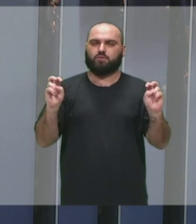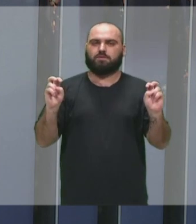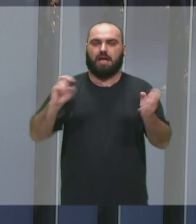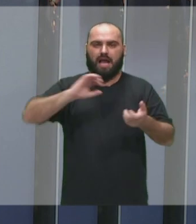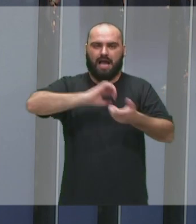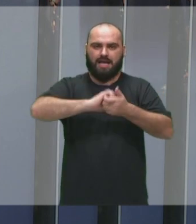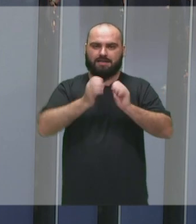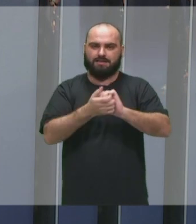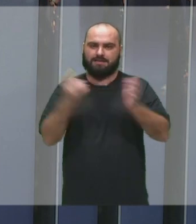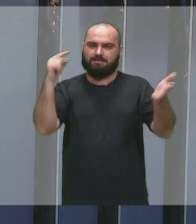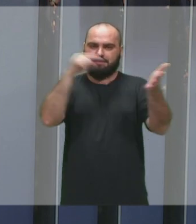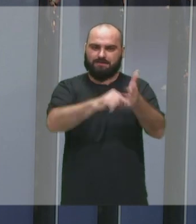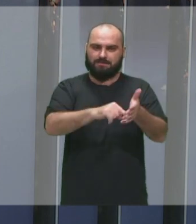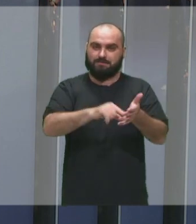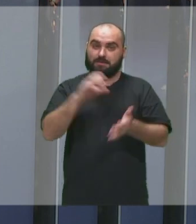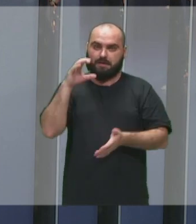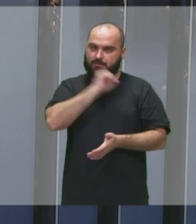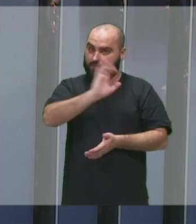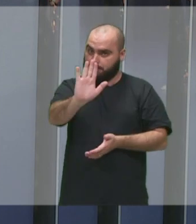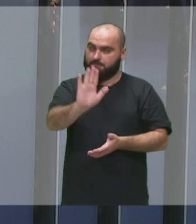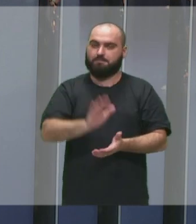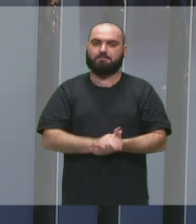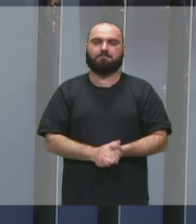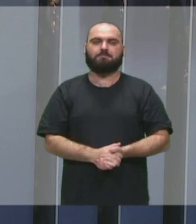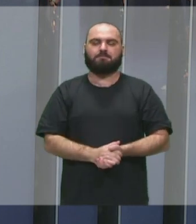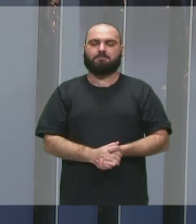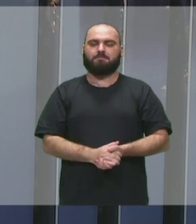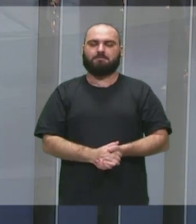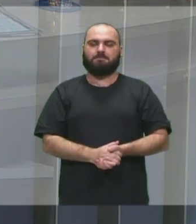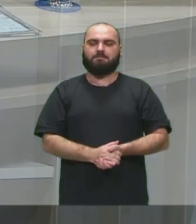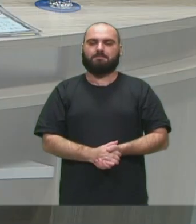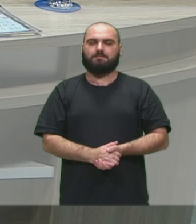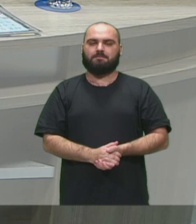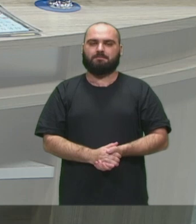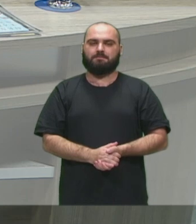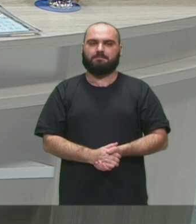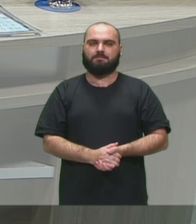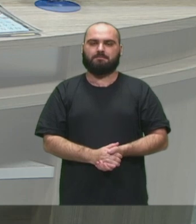a arte que denuncia. É só um minuto, a gente já volta.